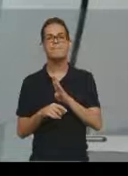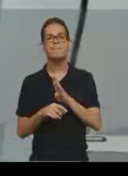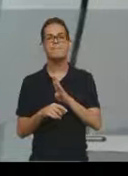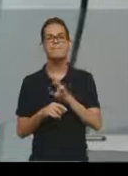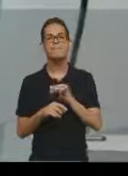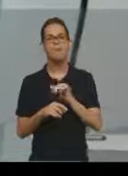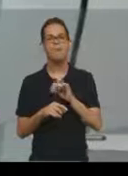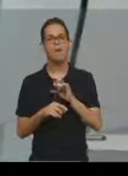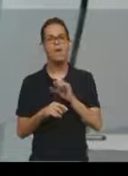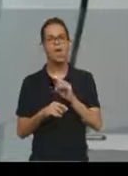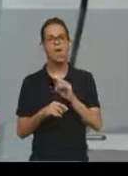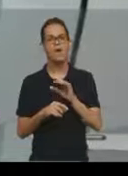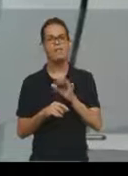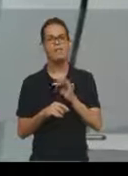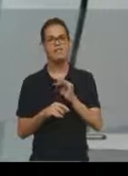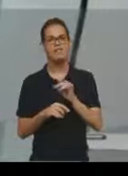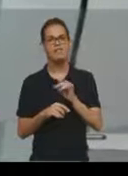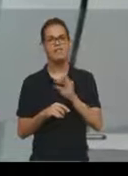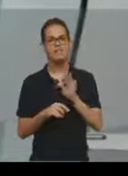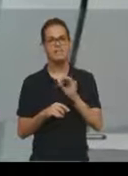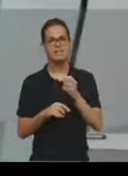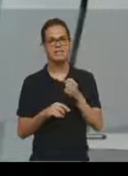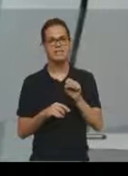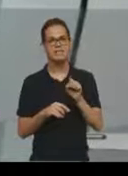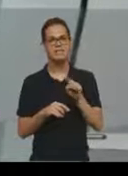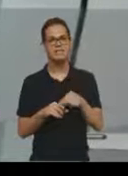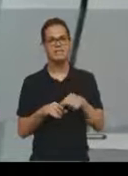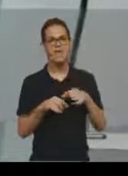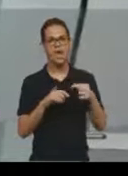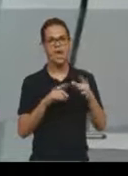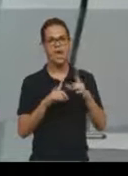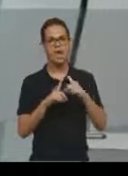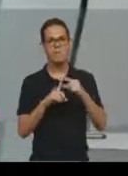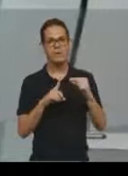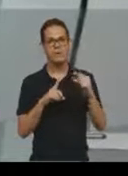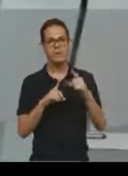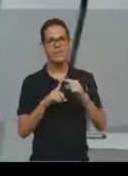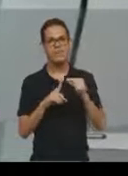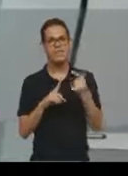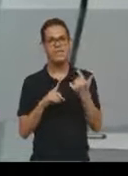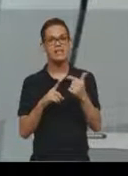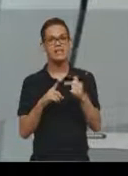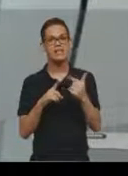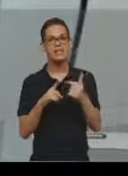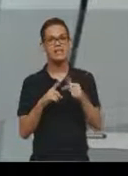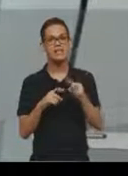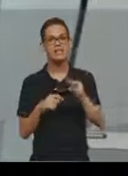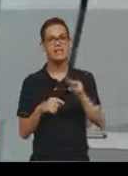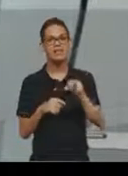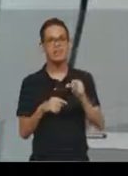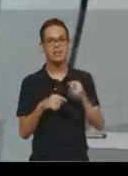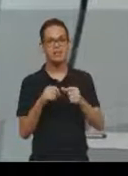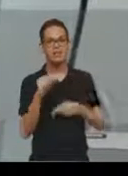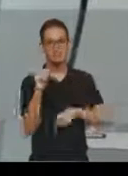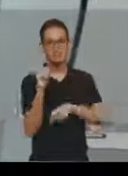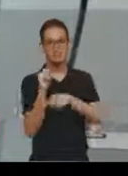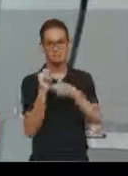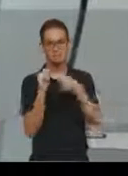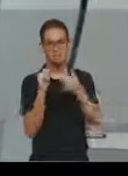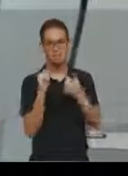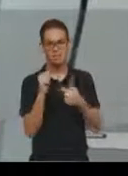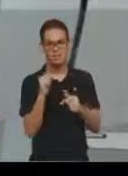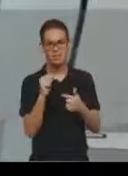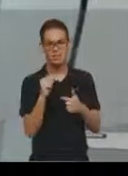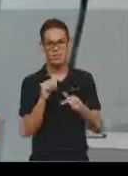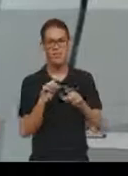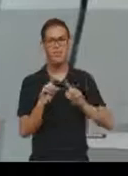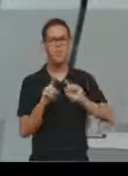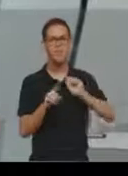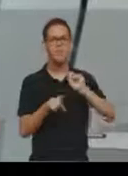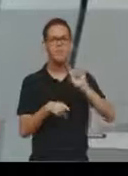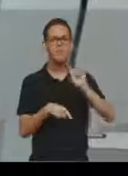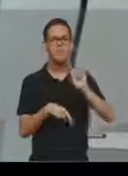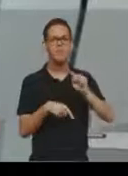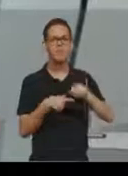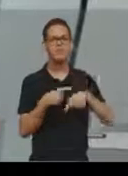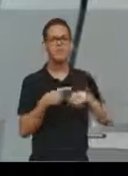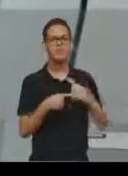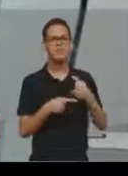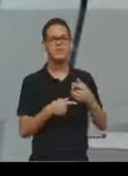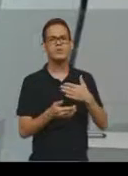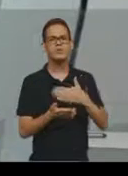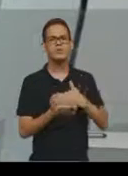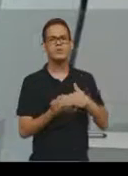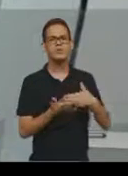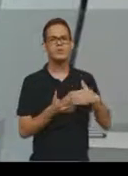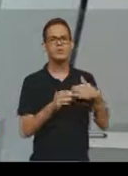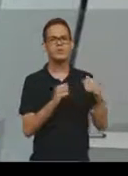briófitas, que são plantas avasculares, e depois nós vamos ter as pteridófitas que começam a conquistar